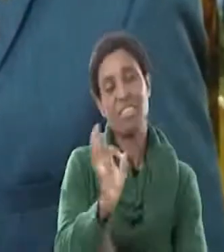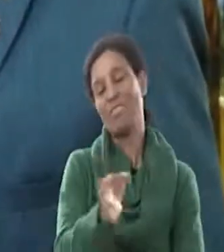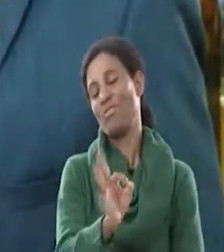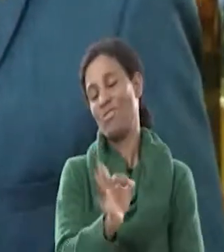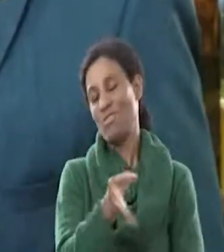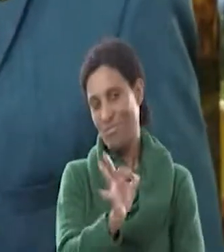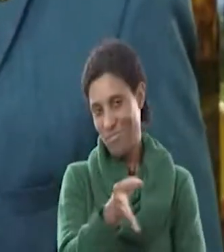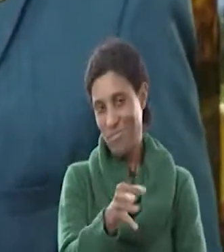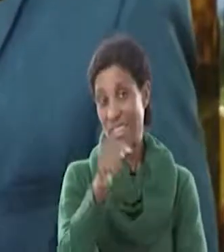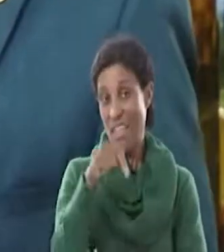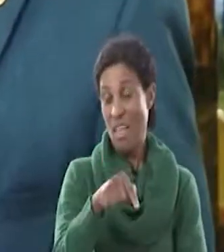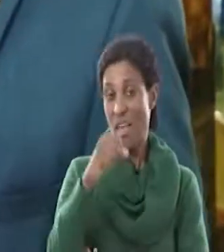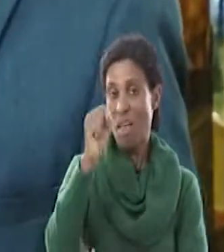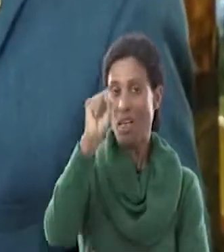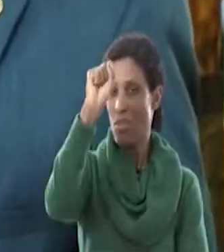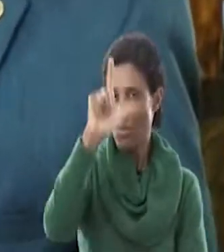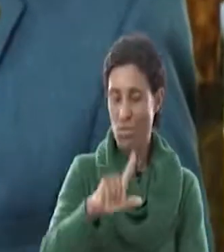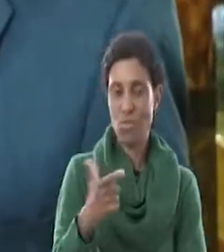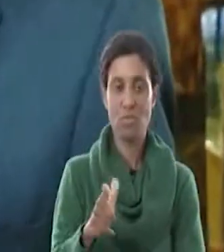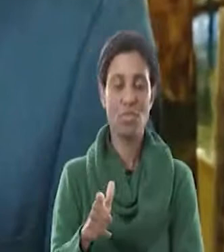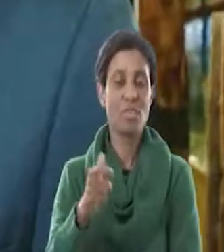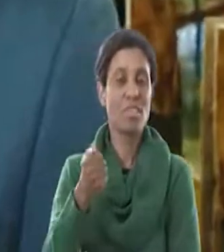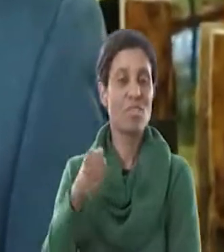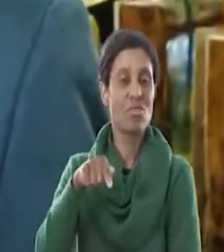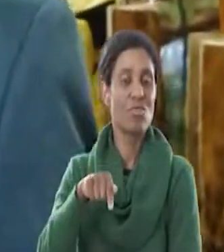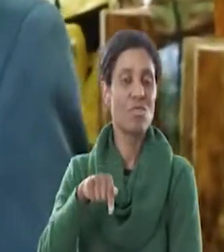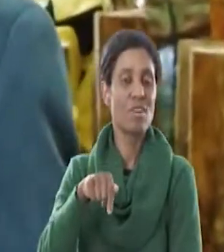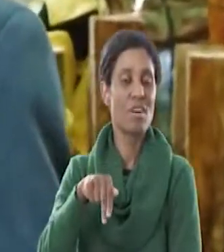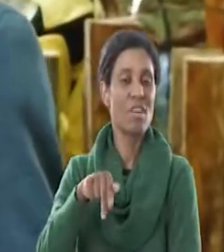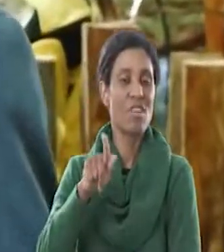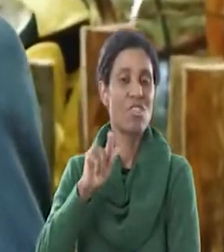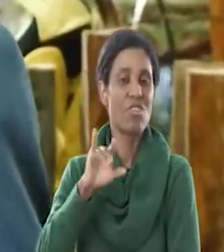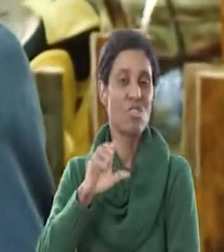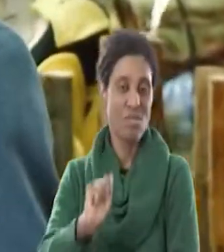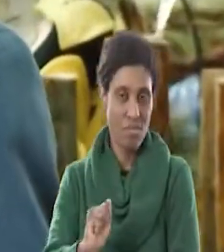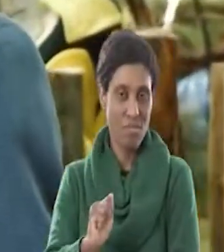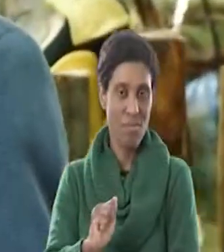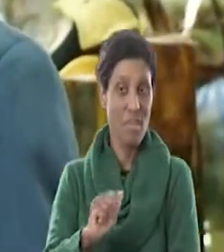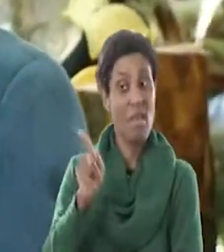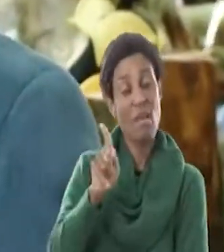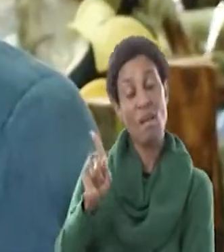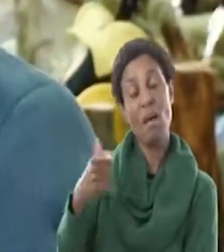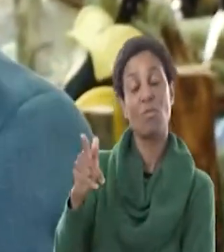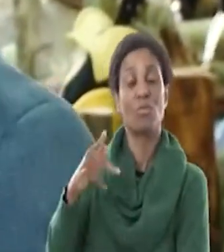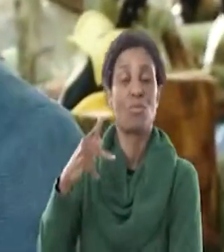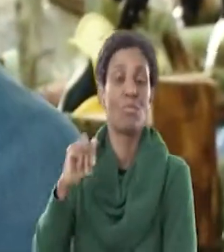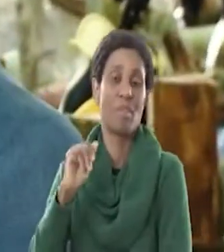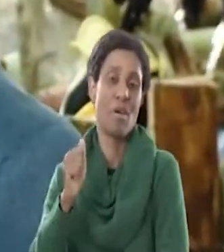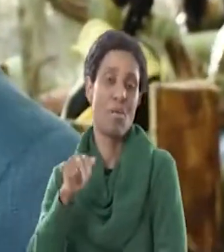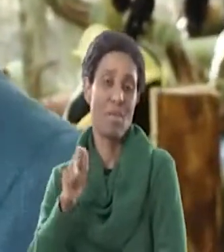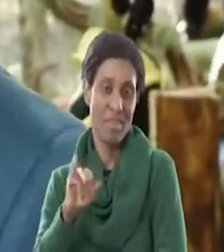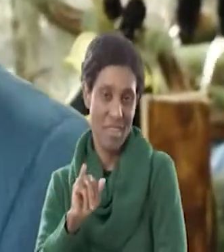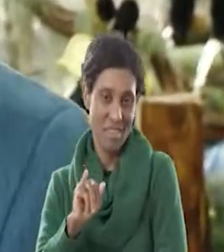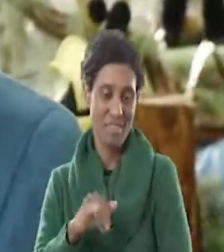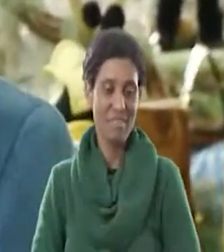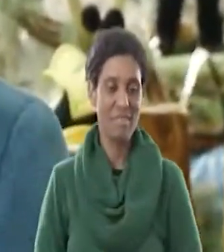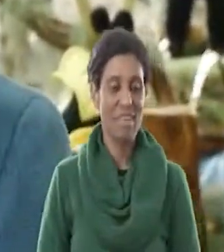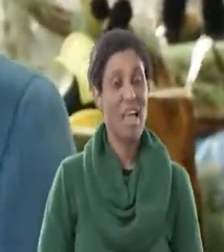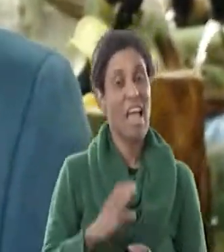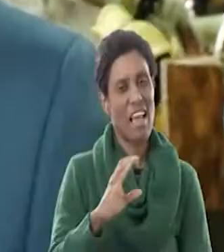móvel. Exatamente. É aqui, claro, no sul não tem. Esse mel de angico é lá do Piauí. Piauí. É.